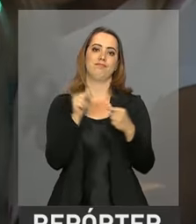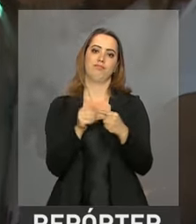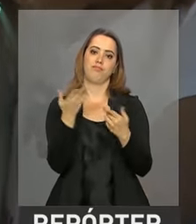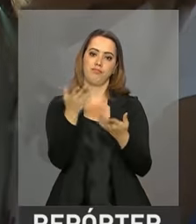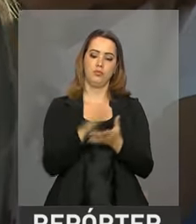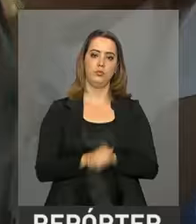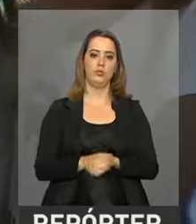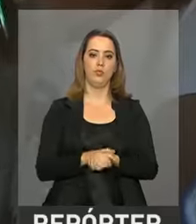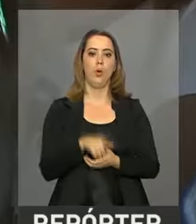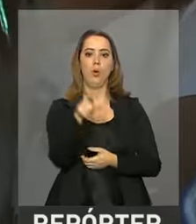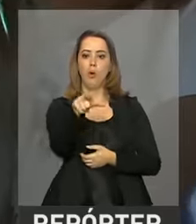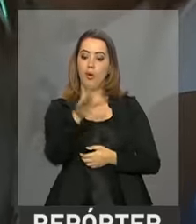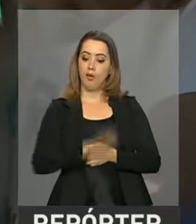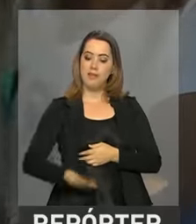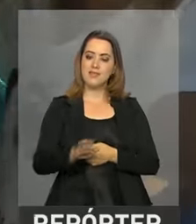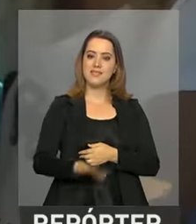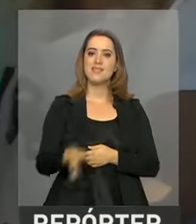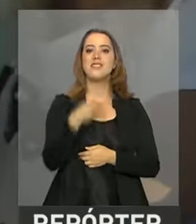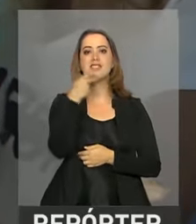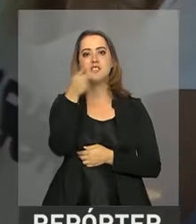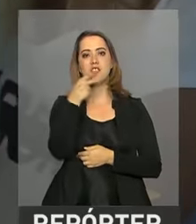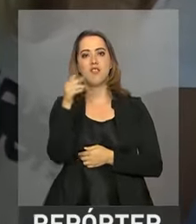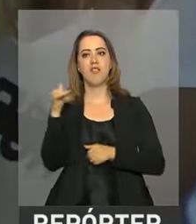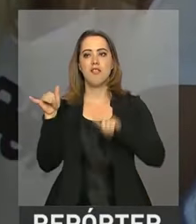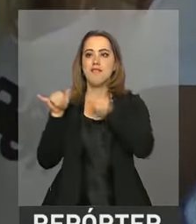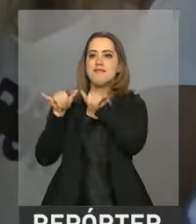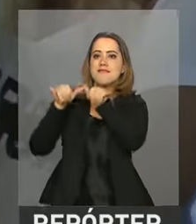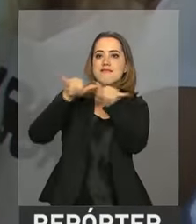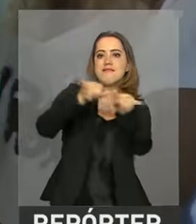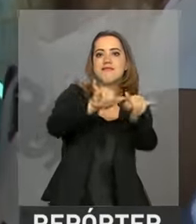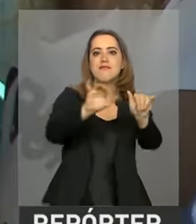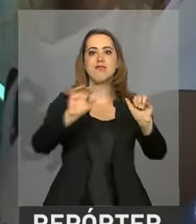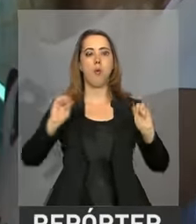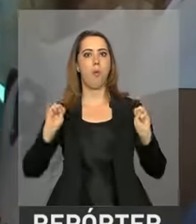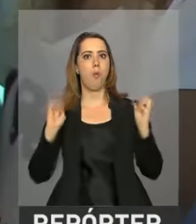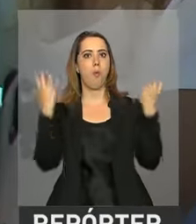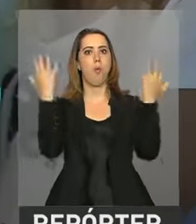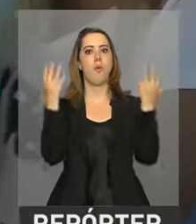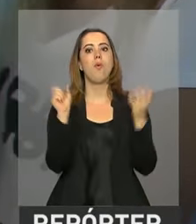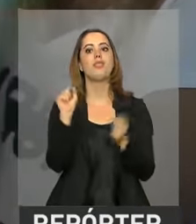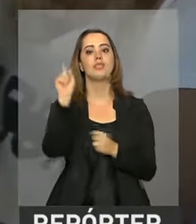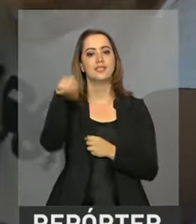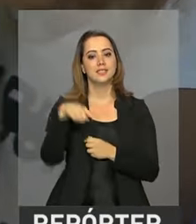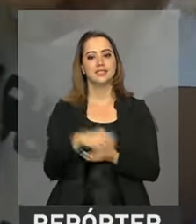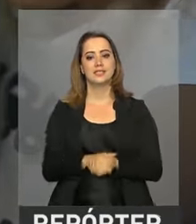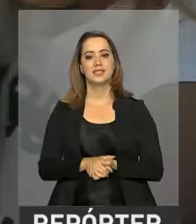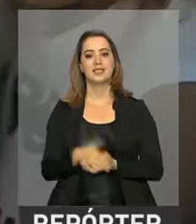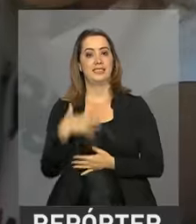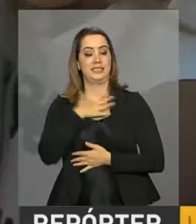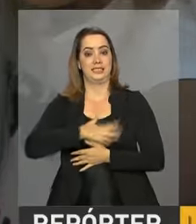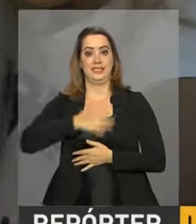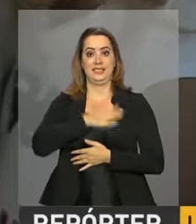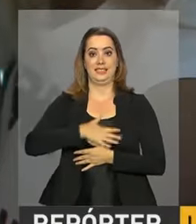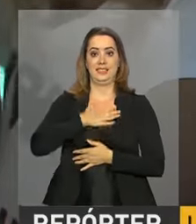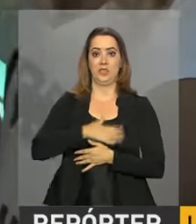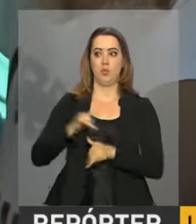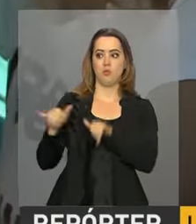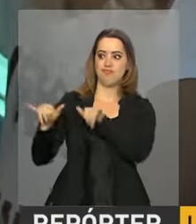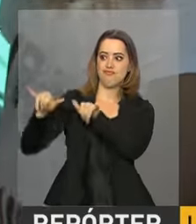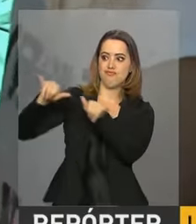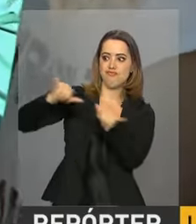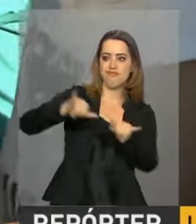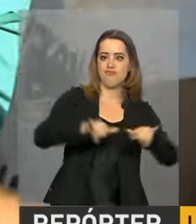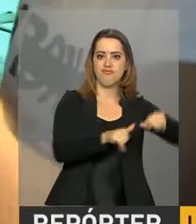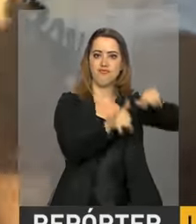aqui. O Luig garante que o show da Esquadrilha da Fumaça cumpriu com as suas expectativas. Eu gosto quando os aviões